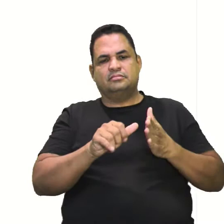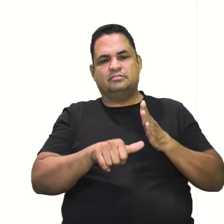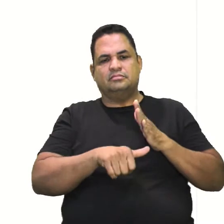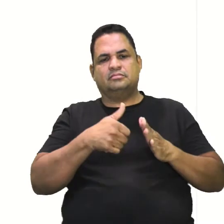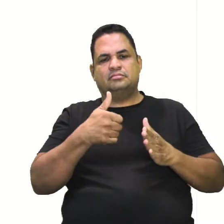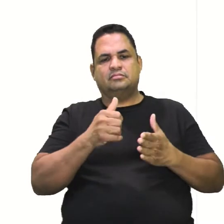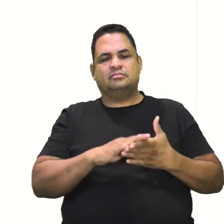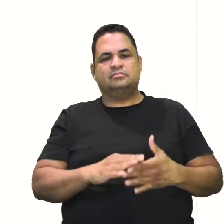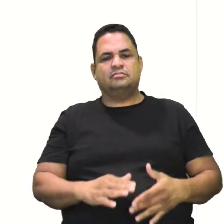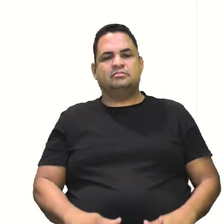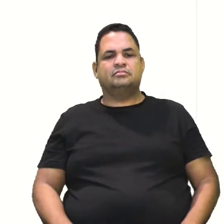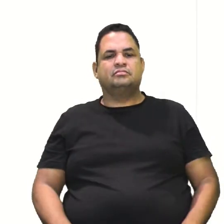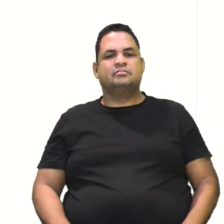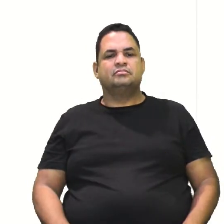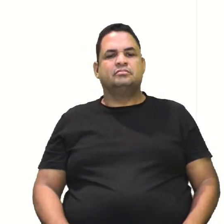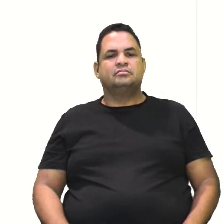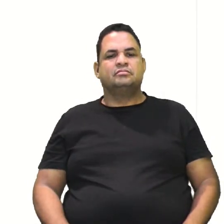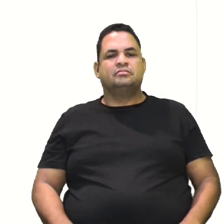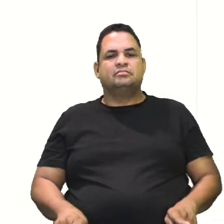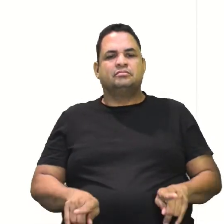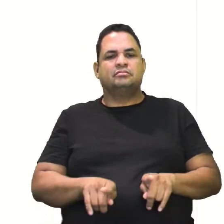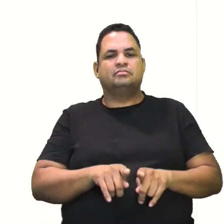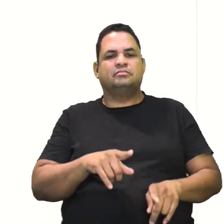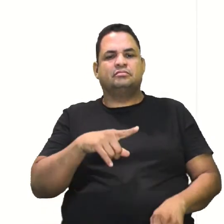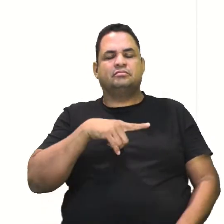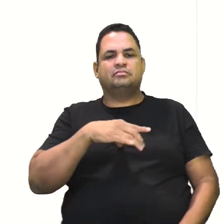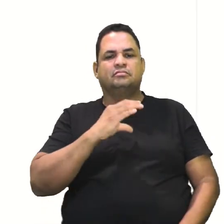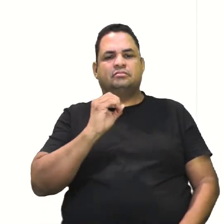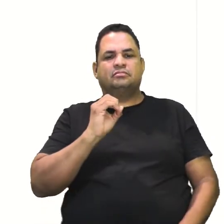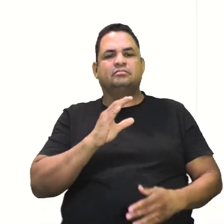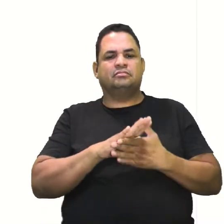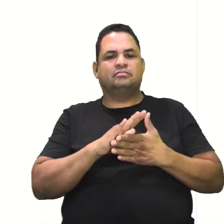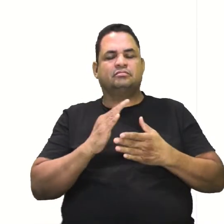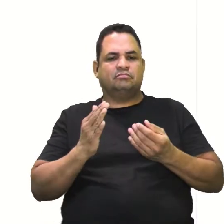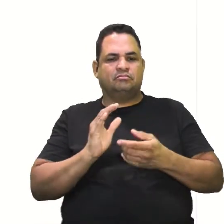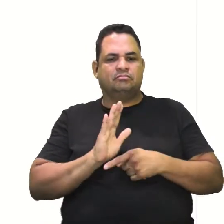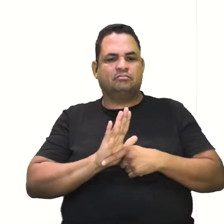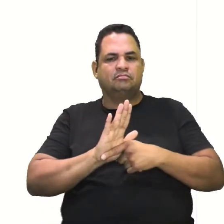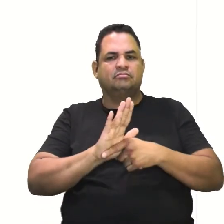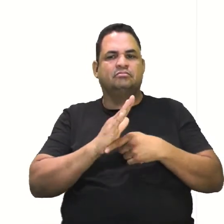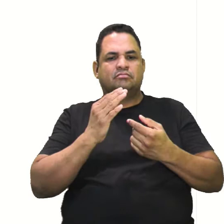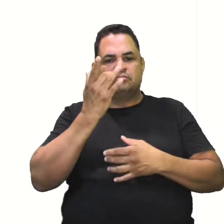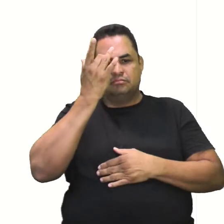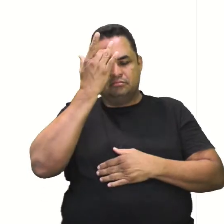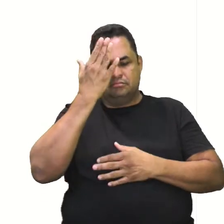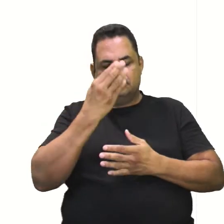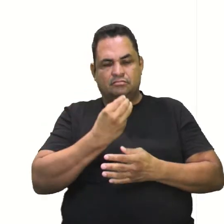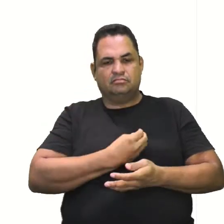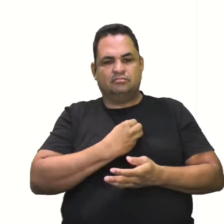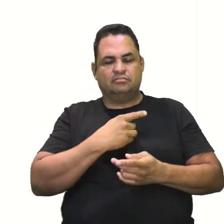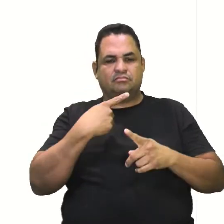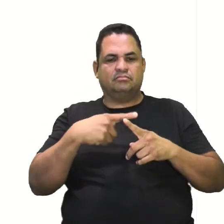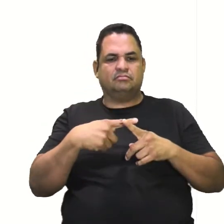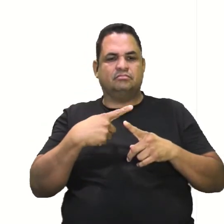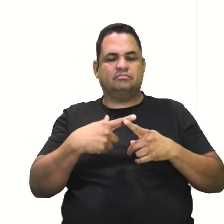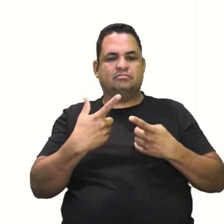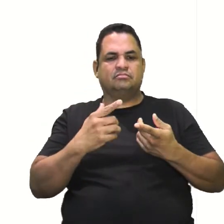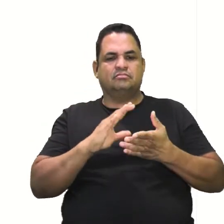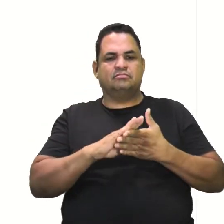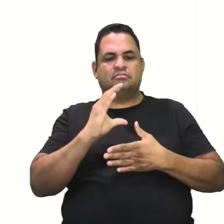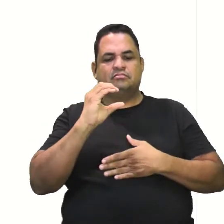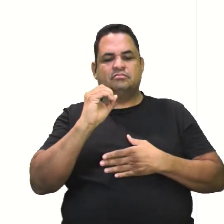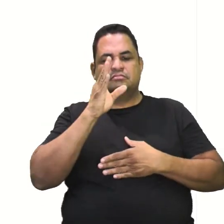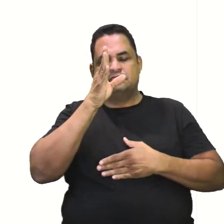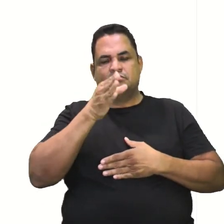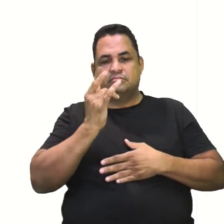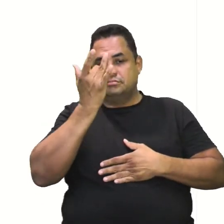né? Então, mas a gente também já viu que tem um zerinho aqui que ajuda bastante, né? O zero, ele facilita a vida porque ele vai zerar a